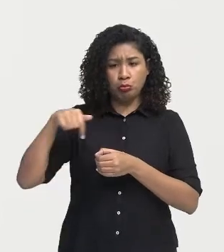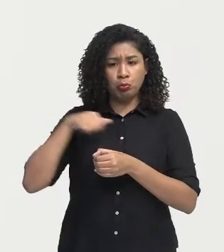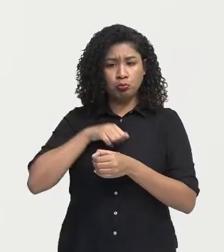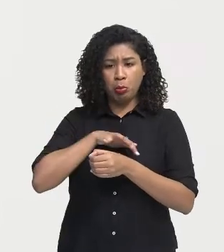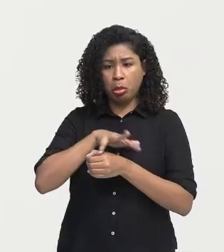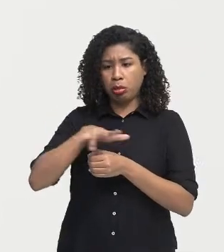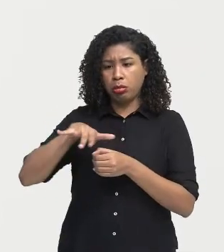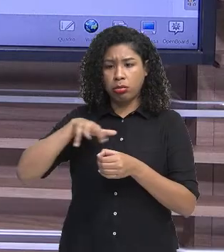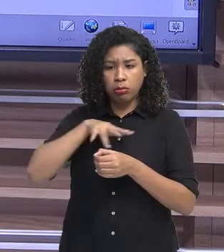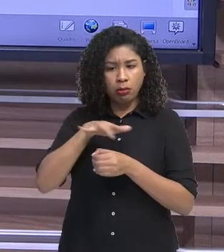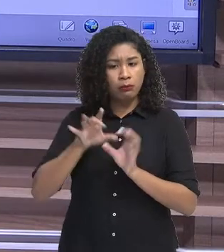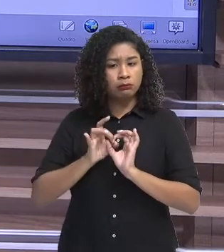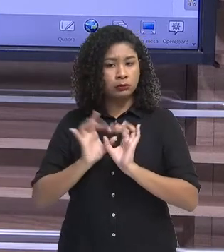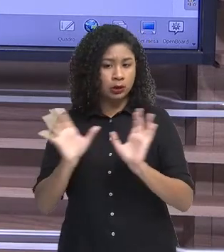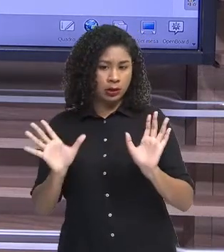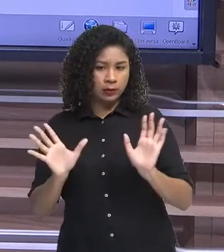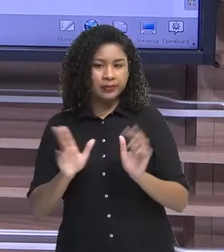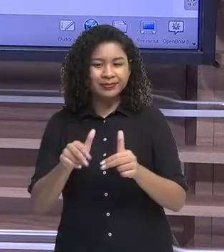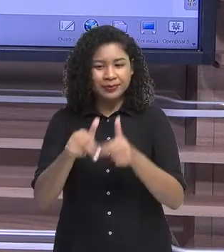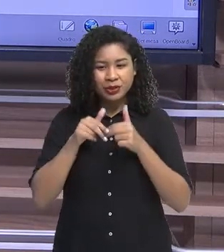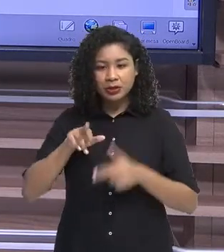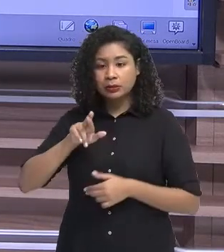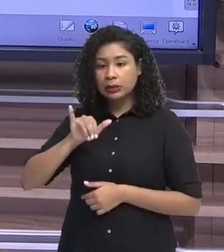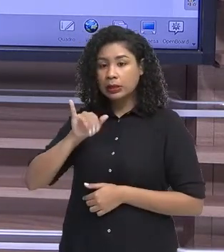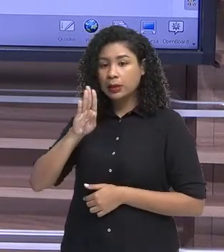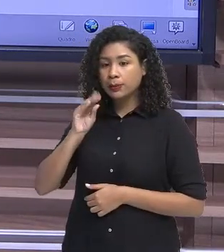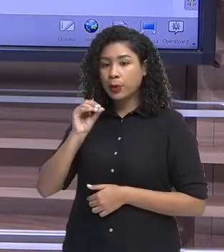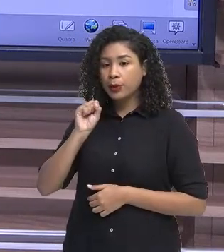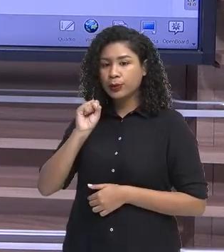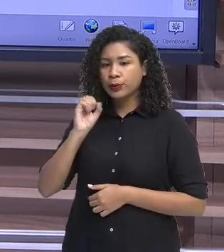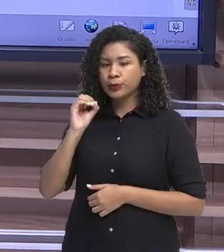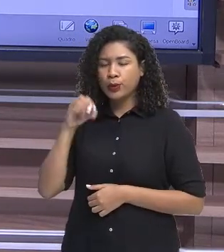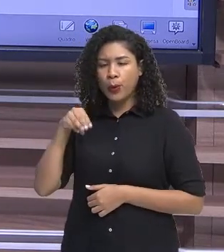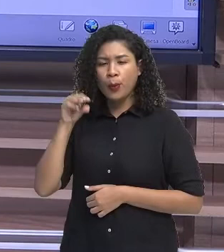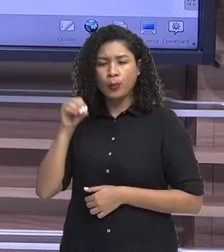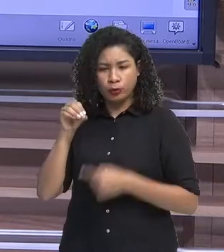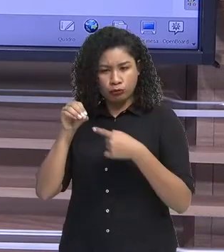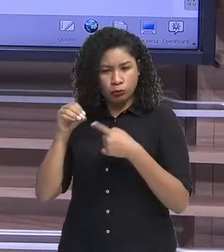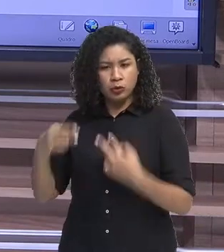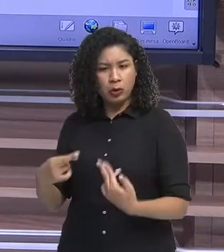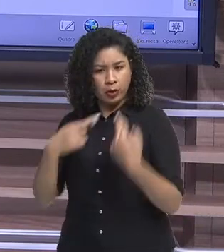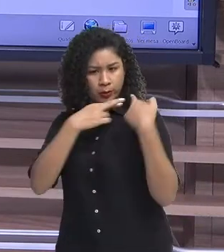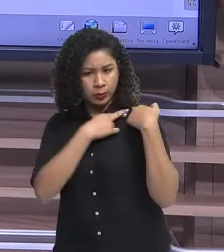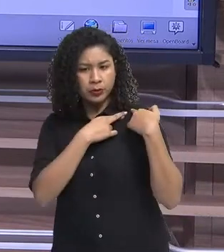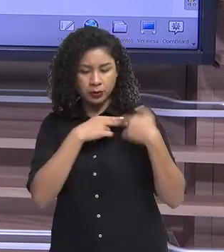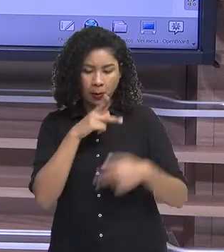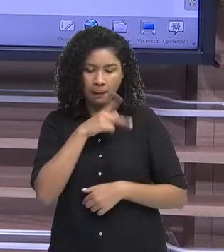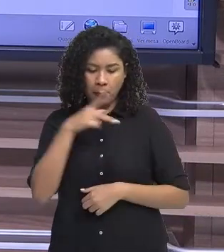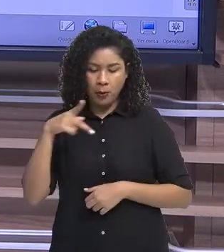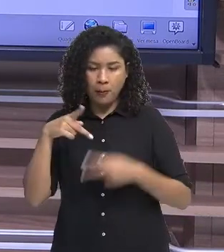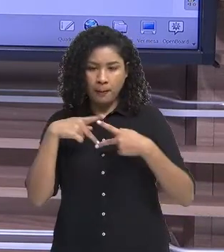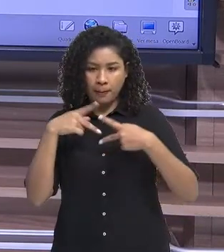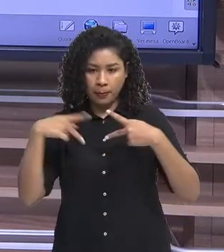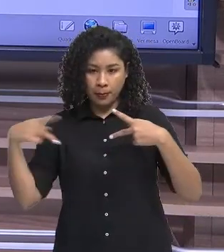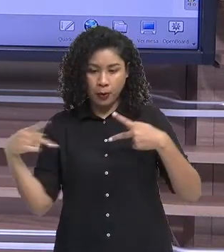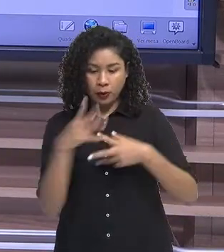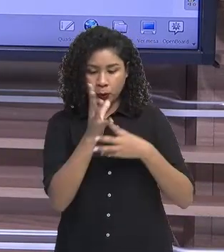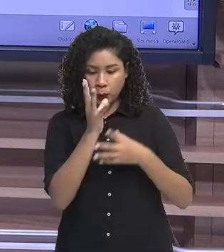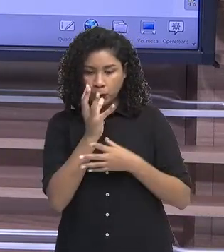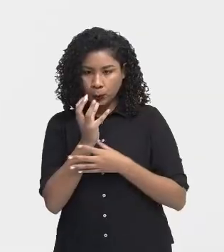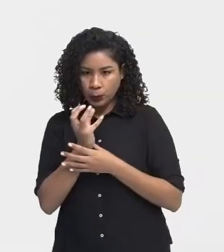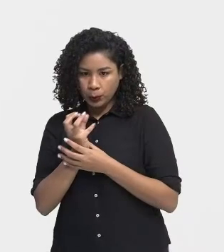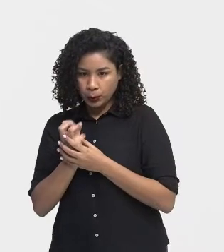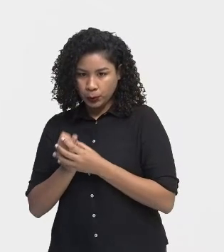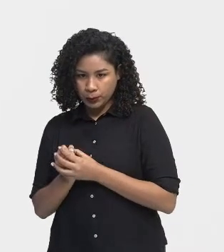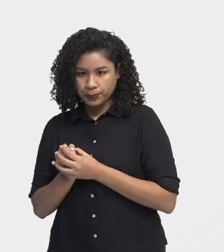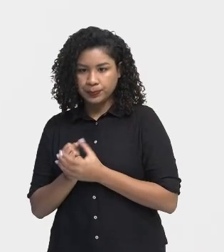bom? Então, o ribossomo é essa estrutura que parece em grânulos que tem como função sintetizar proteínas. E mitocôndrias,